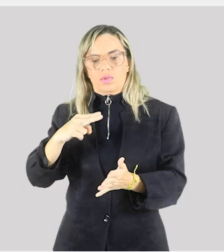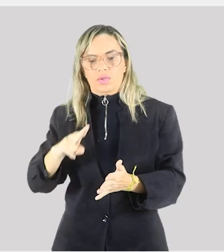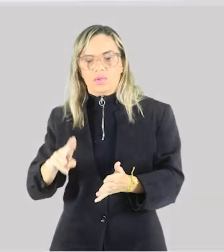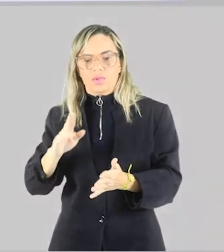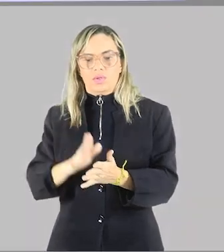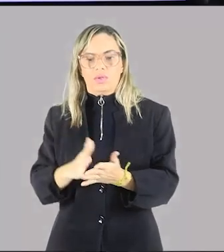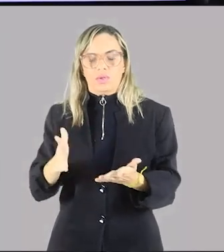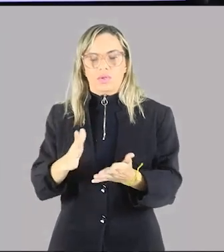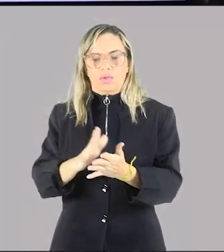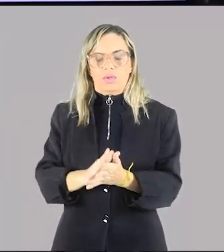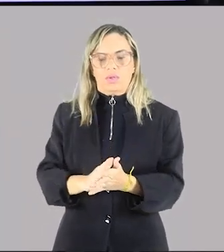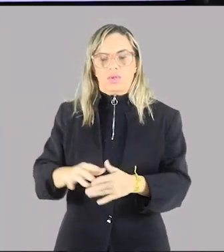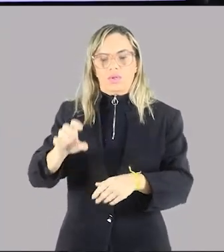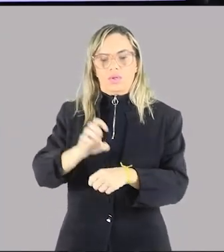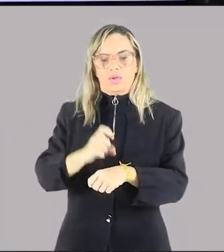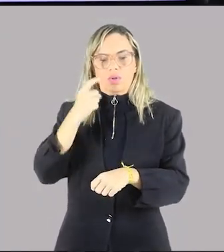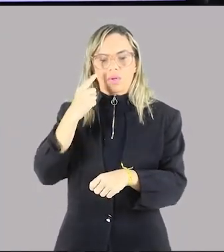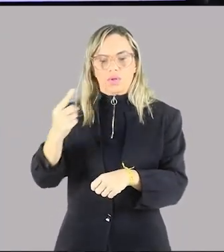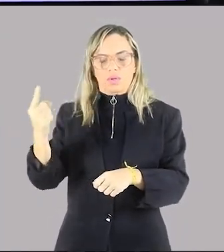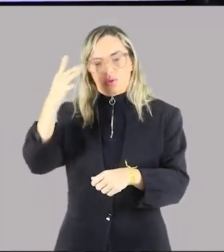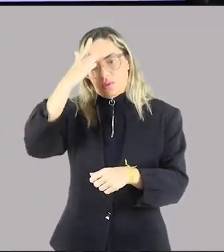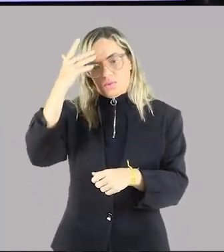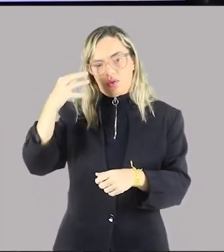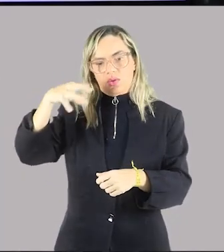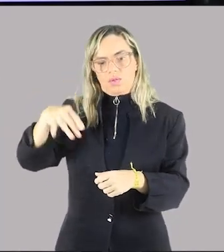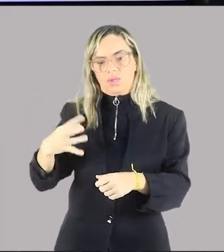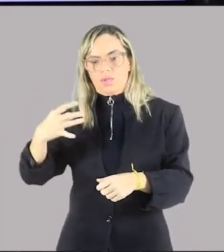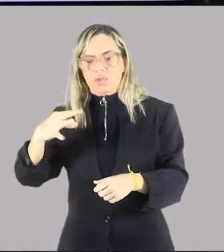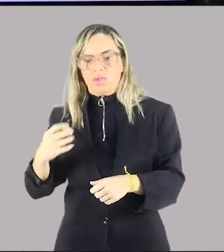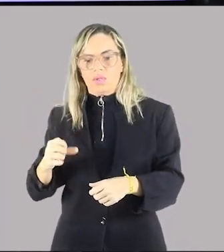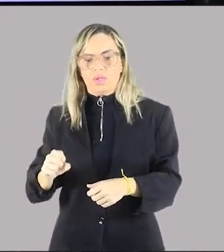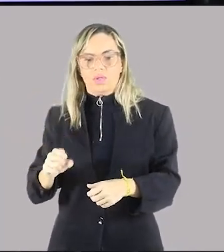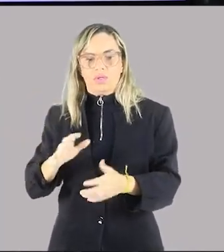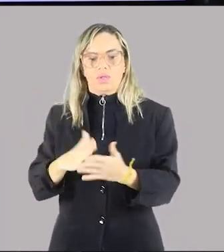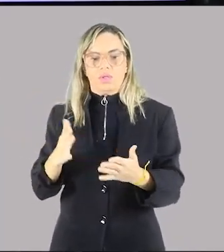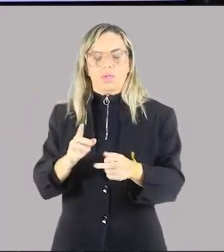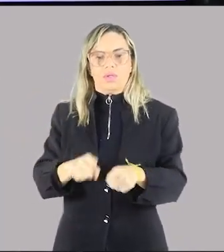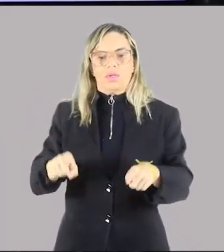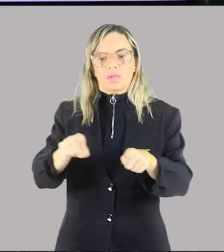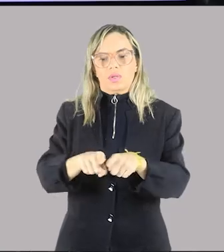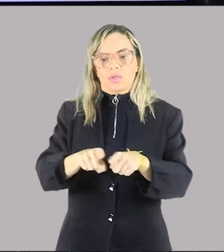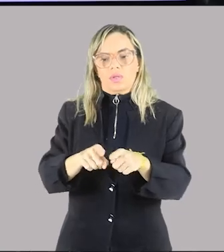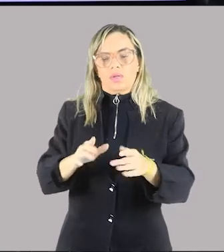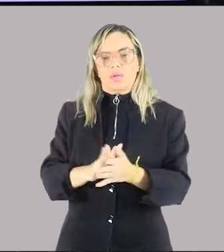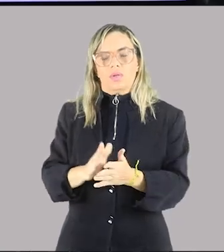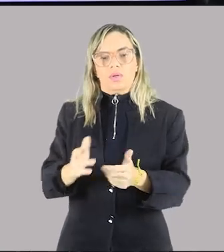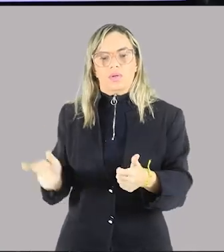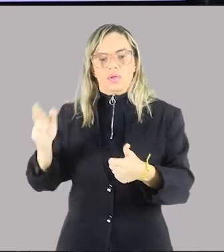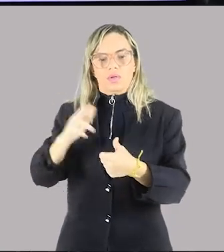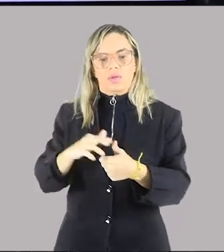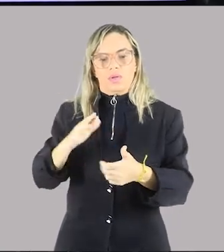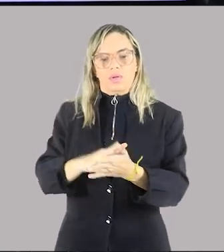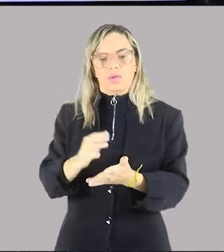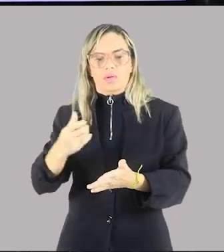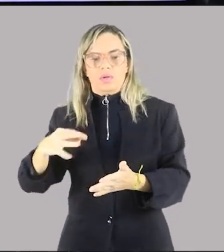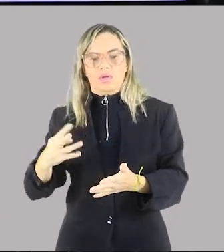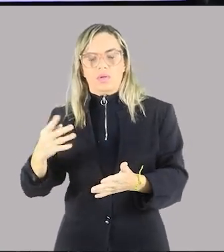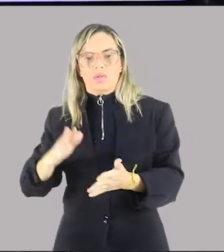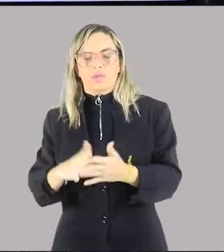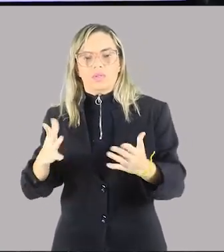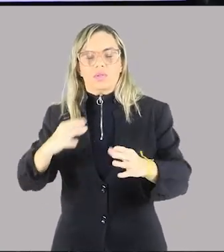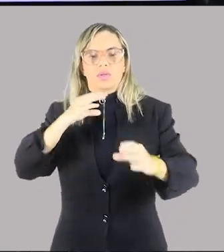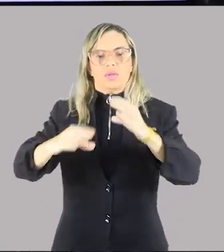das concessionárias, agentes cartorários. Vamos dizer que haja uma concessão de serviço público de comunicação